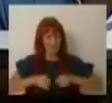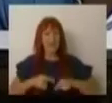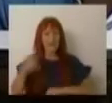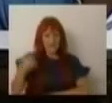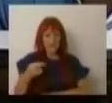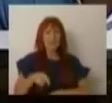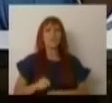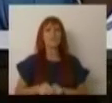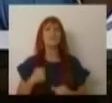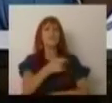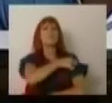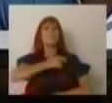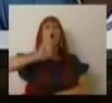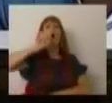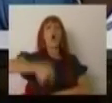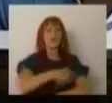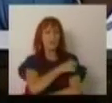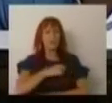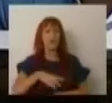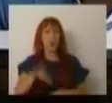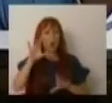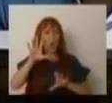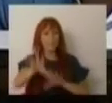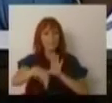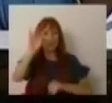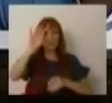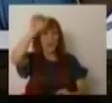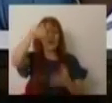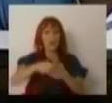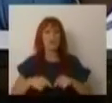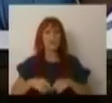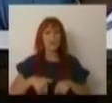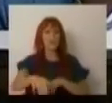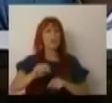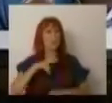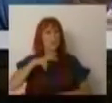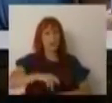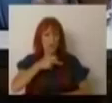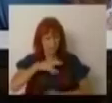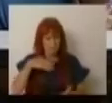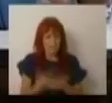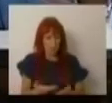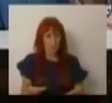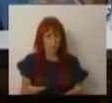diretiva e em nome de quê? Em nome da obsessão que já teve resultados desastrosos para o nosso país?